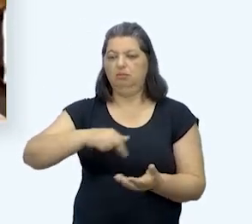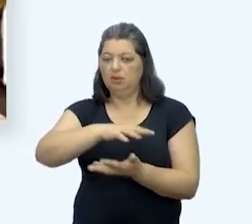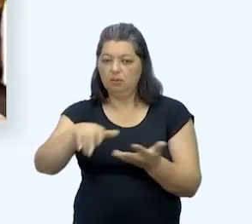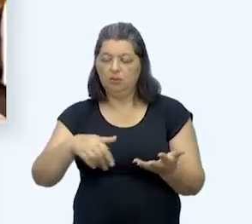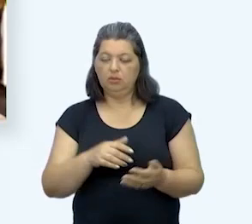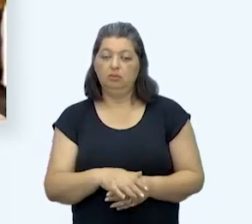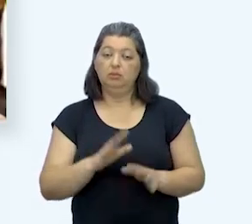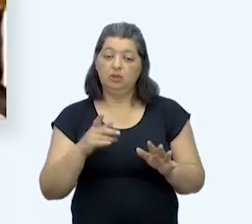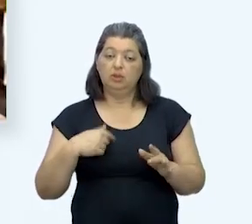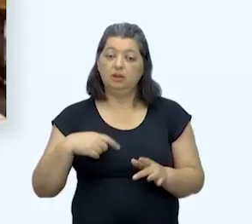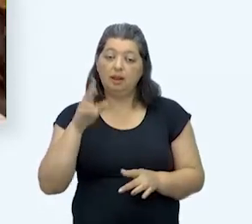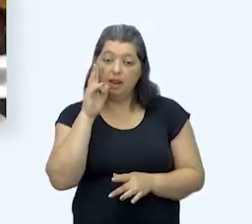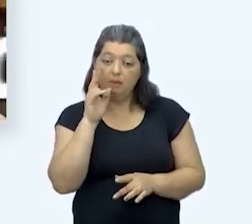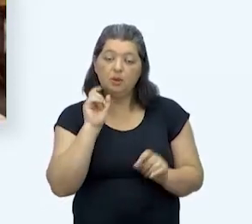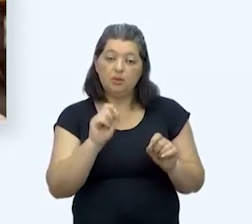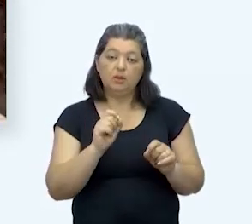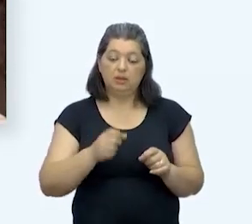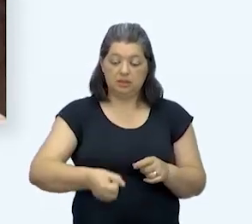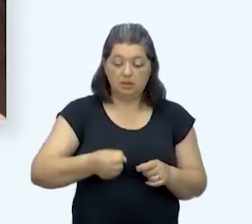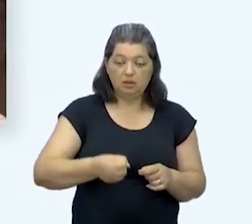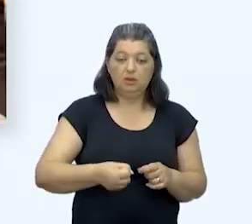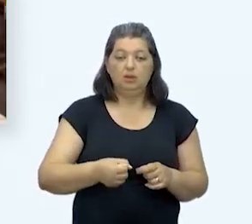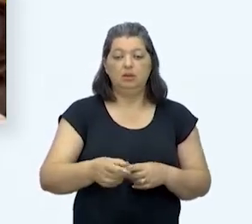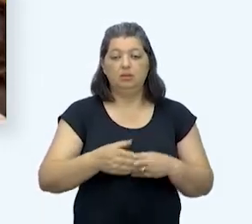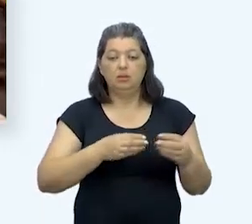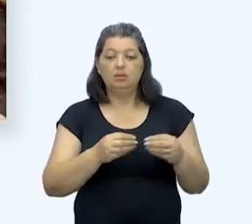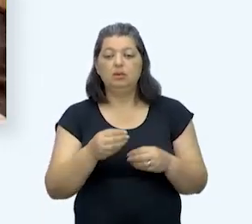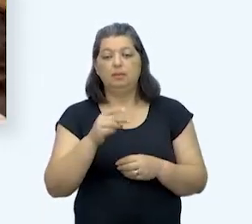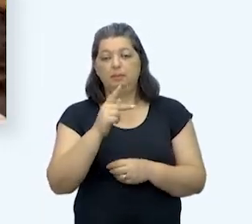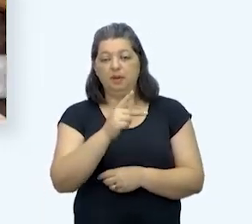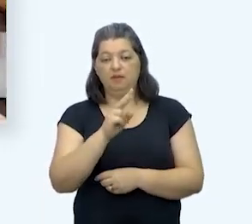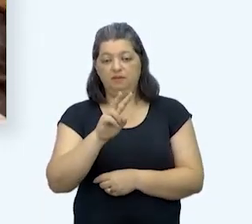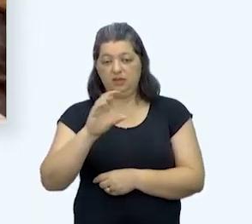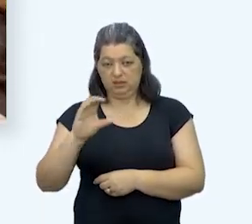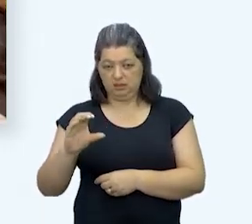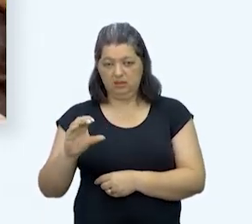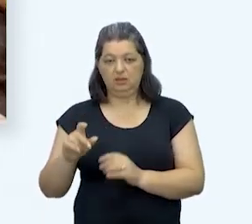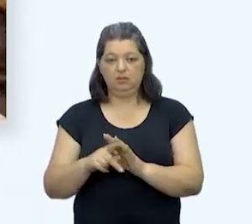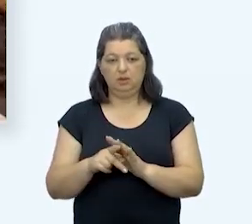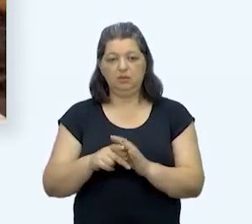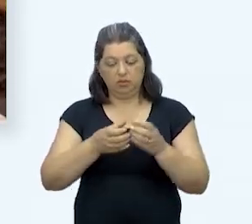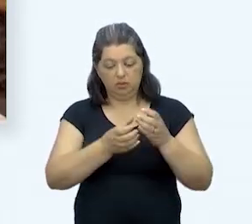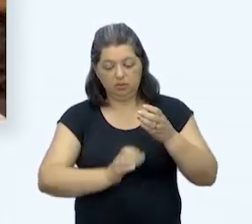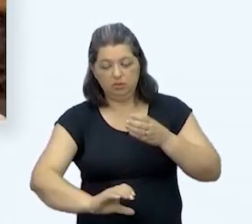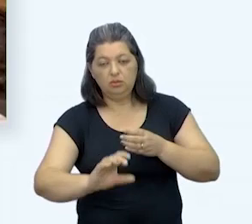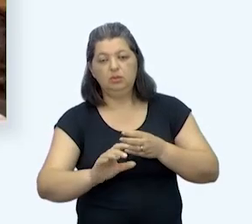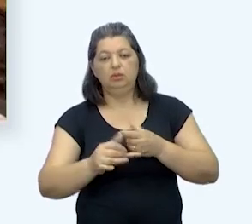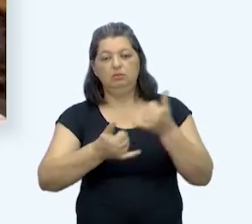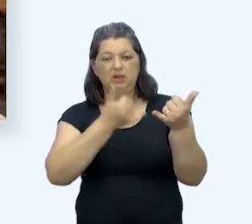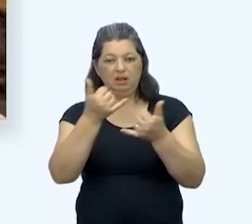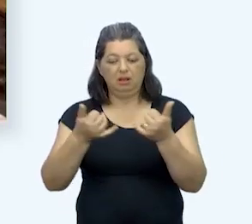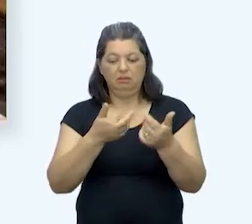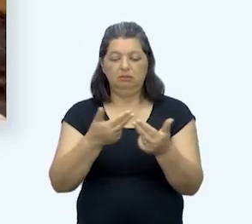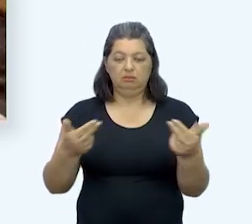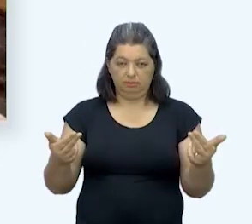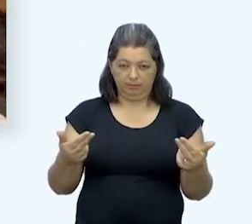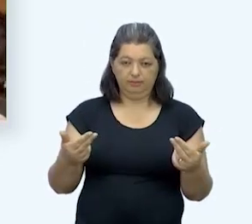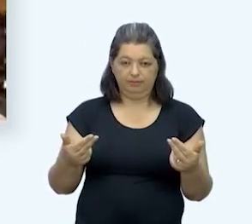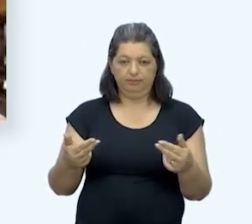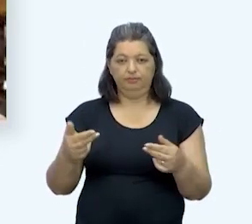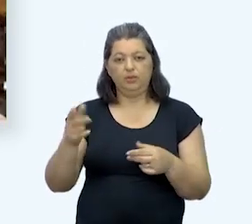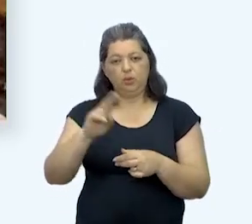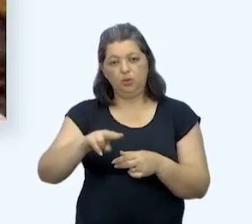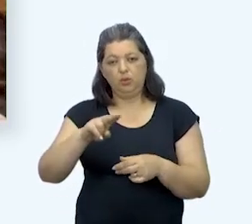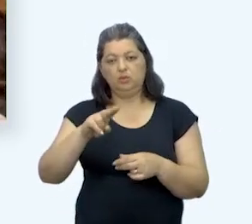Mas pensa que além das sacolas, o plástico do tipo PVC, empregado em canos, brinquedos e numa infinidade de utilidades